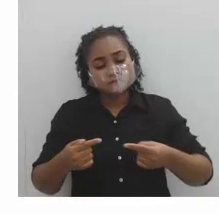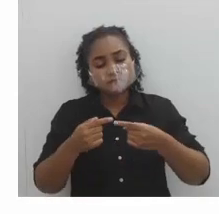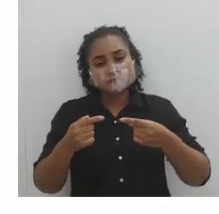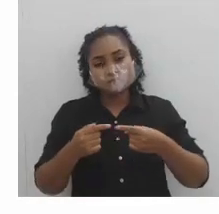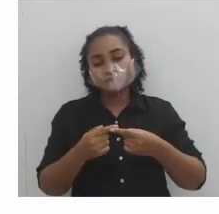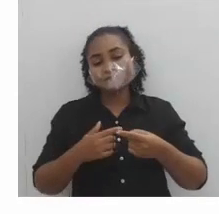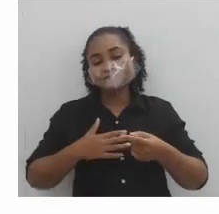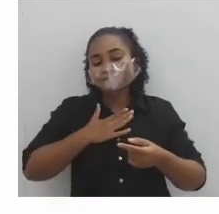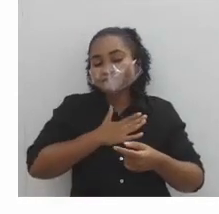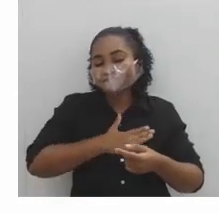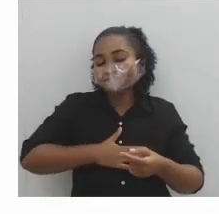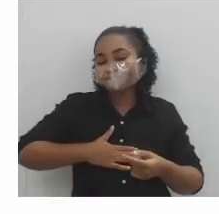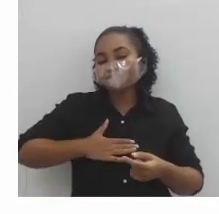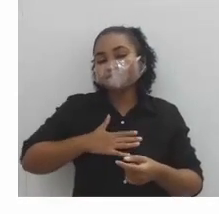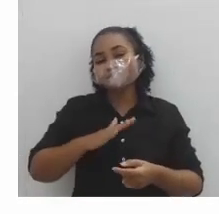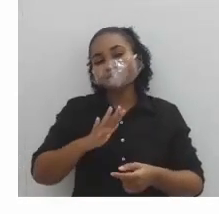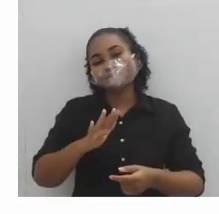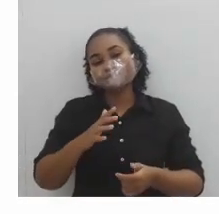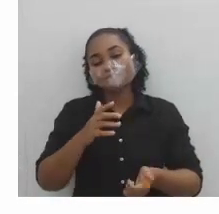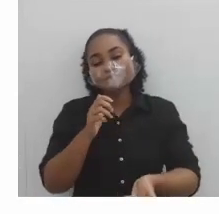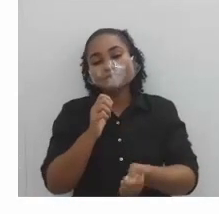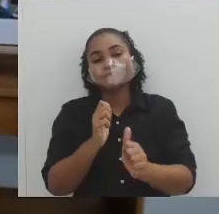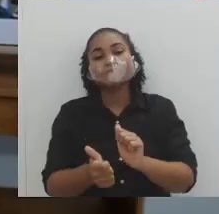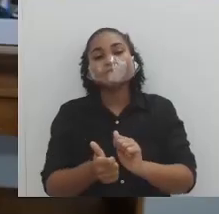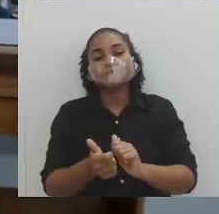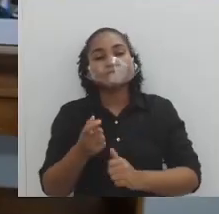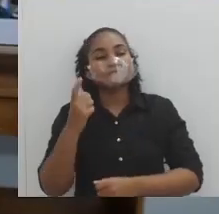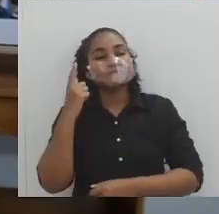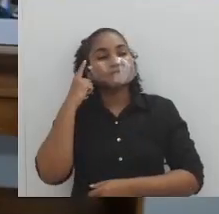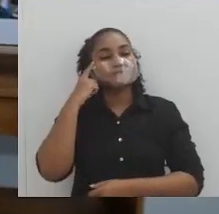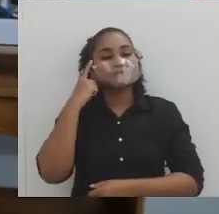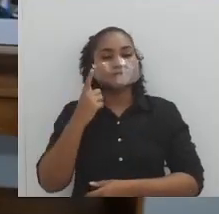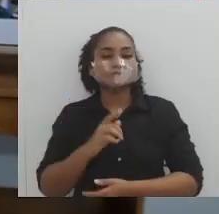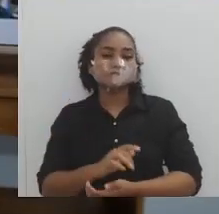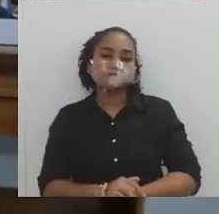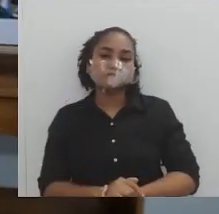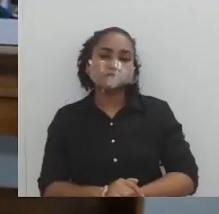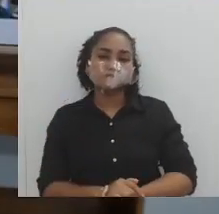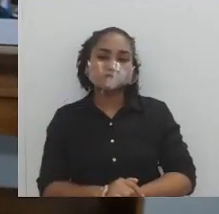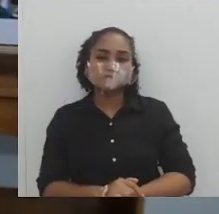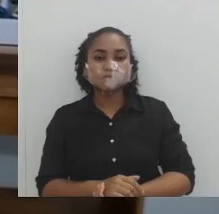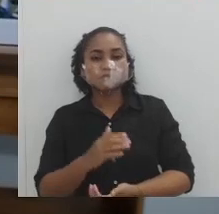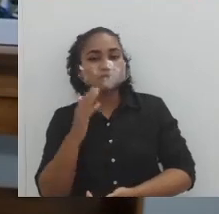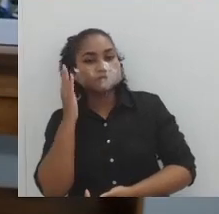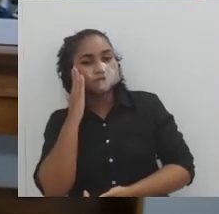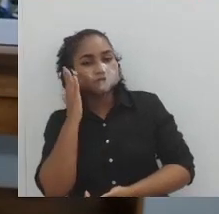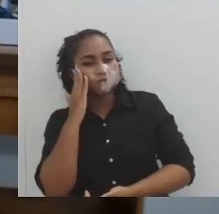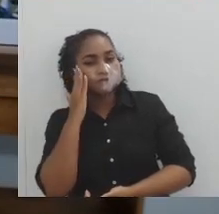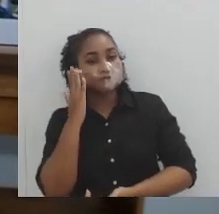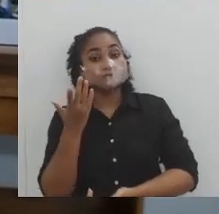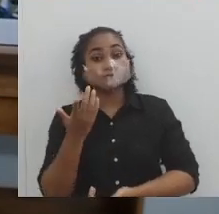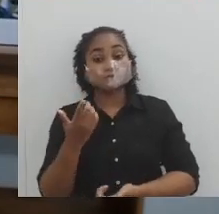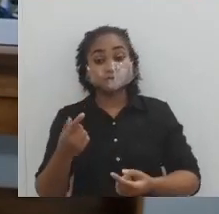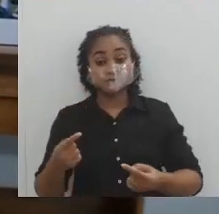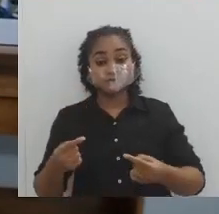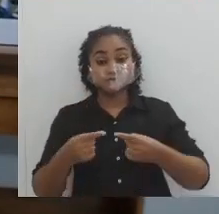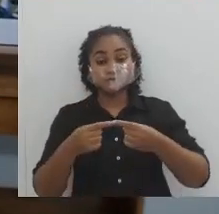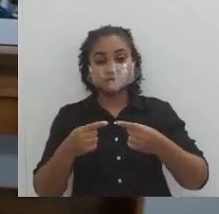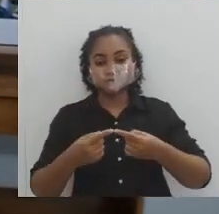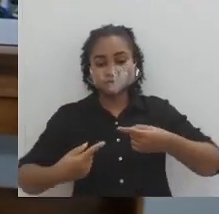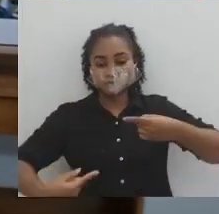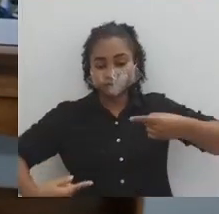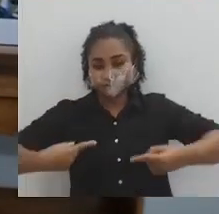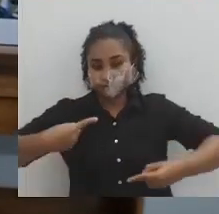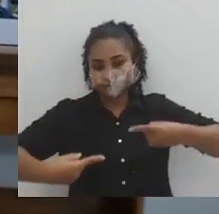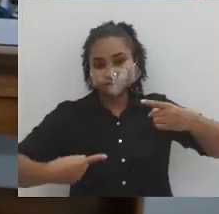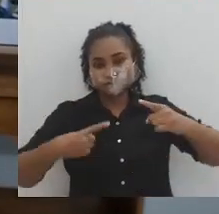ao prazer. Muitas vezes a gente fala jogo, por questão de entendimento, se liga à competição,